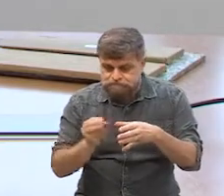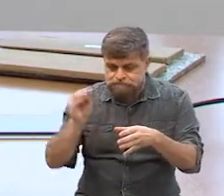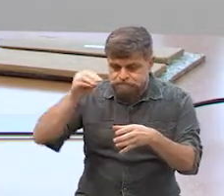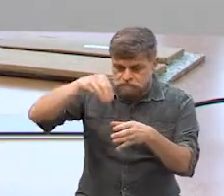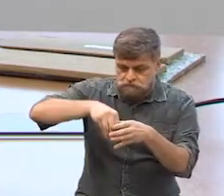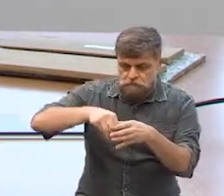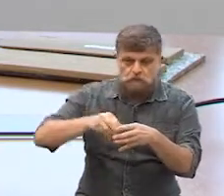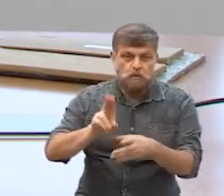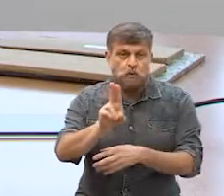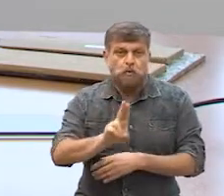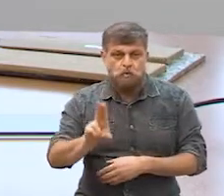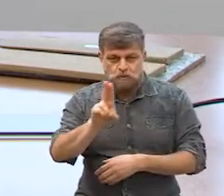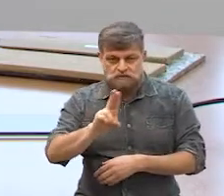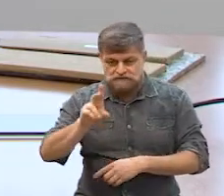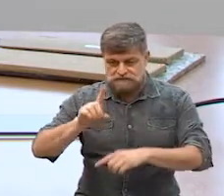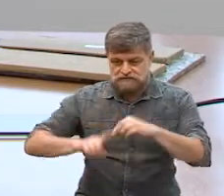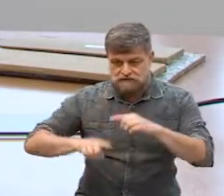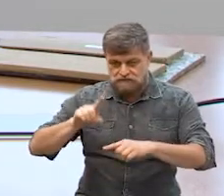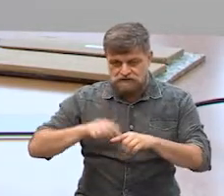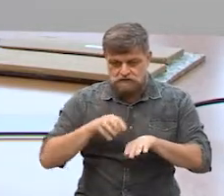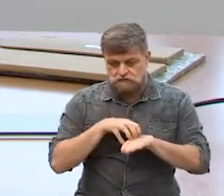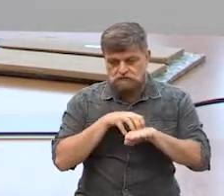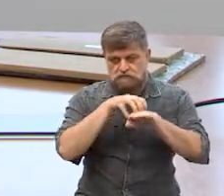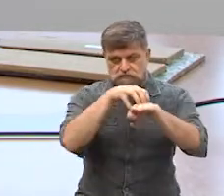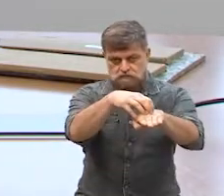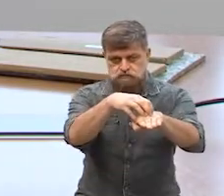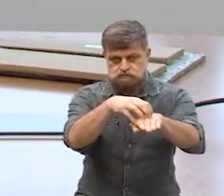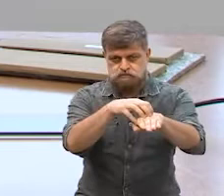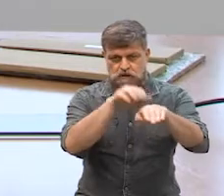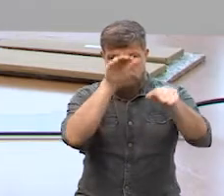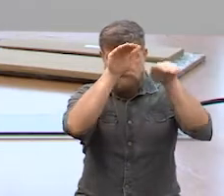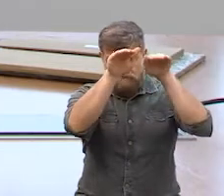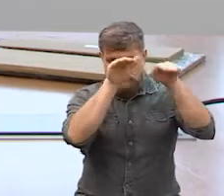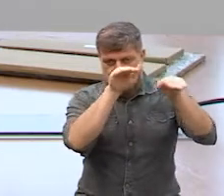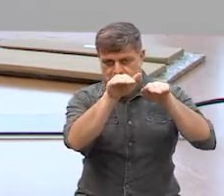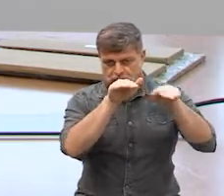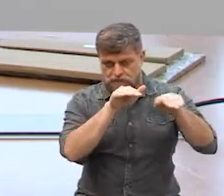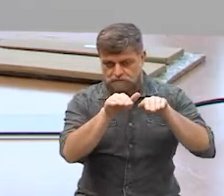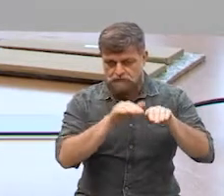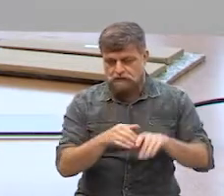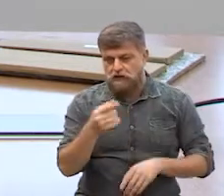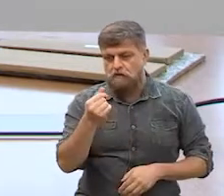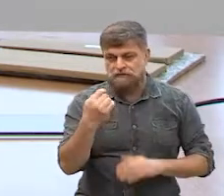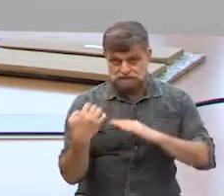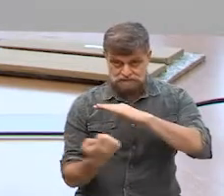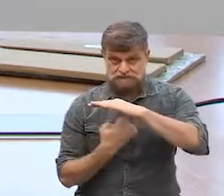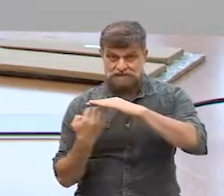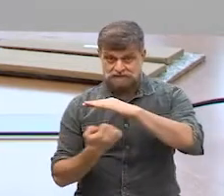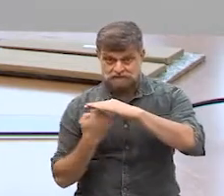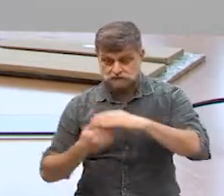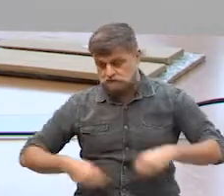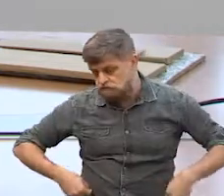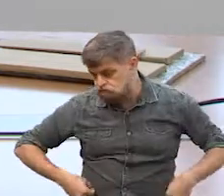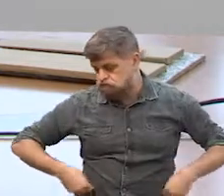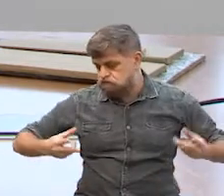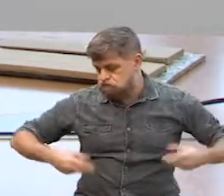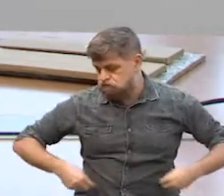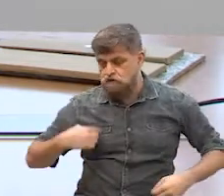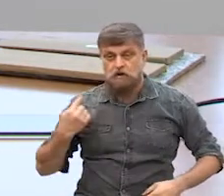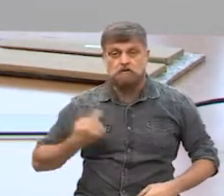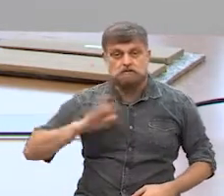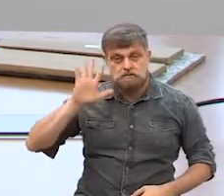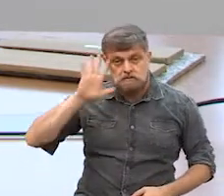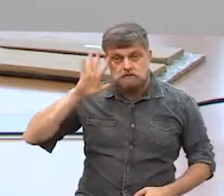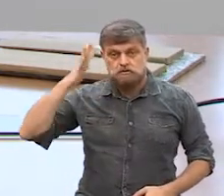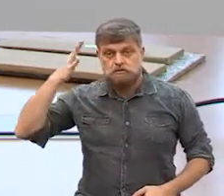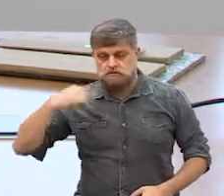precisa otimizar, né, a questão de frete, que é uma questão que impacta no custo de qualquer empresa. Então, nós temos soluções nesse sentido.